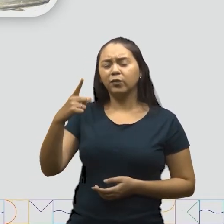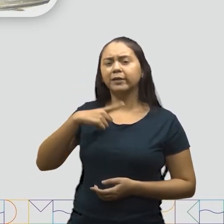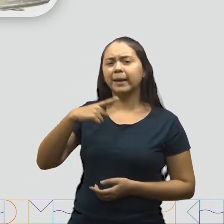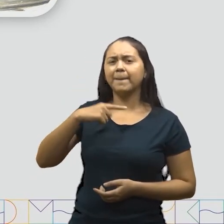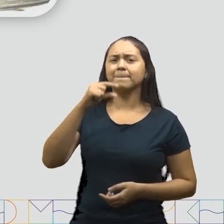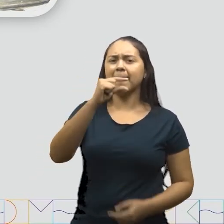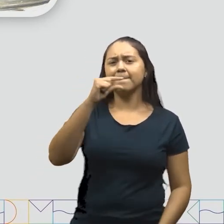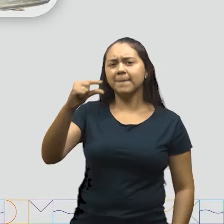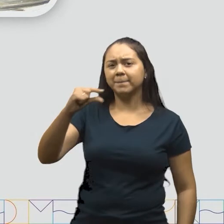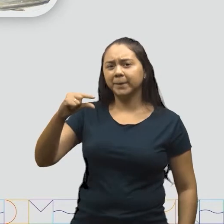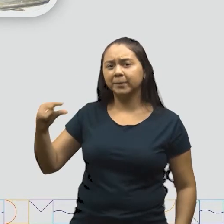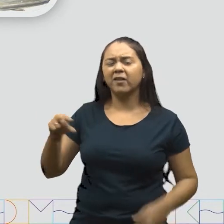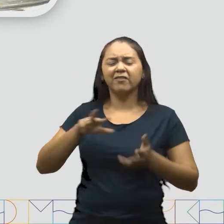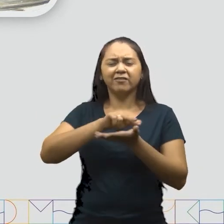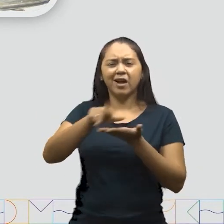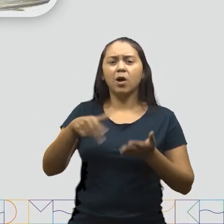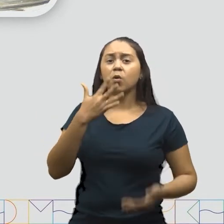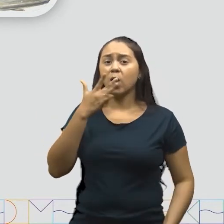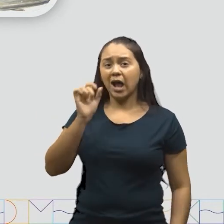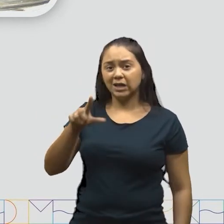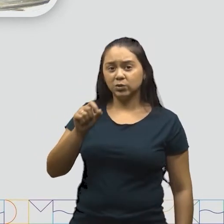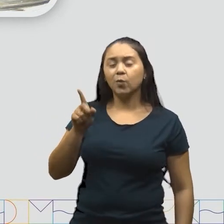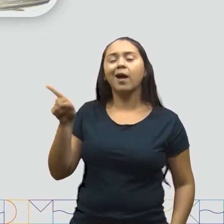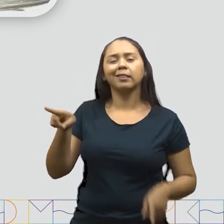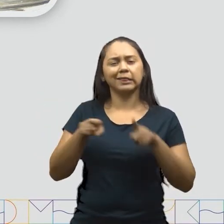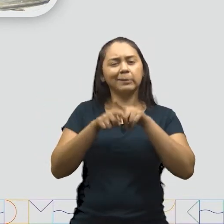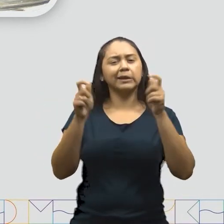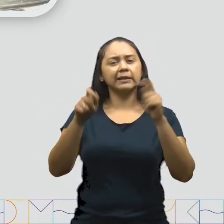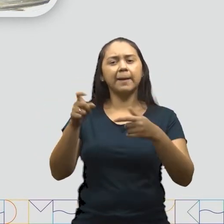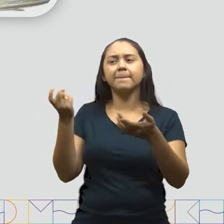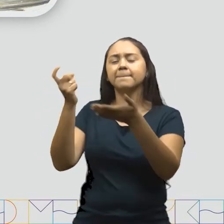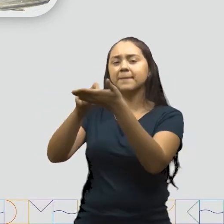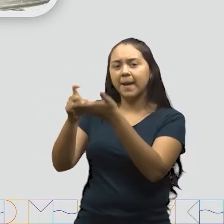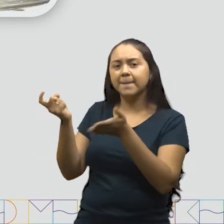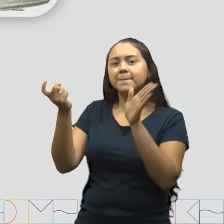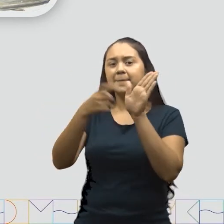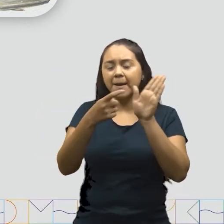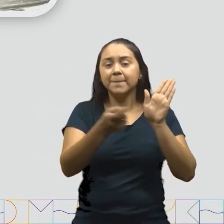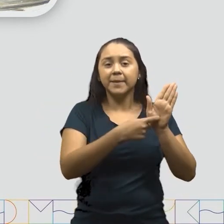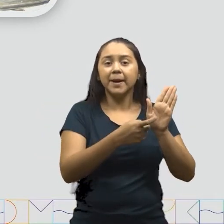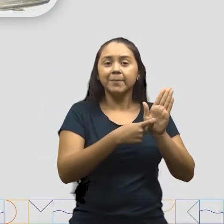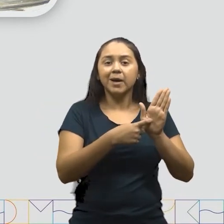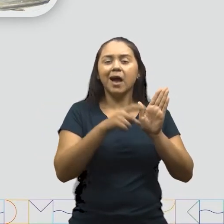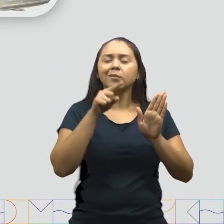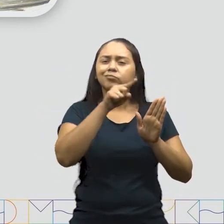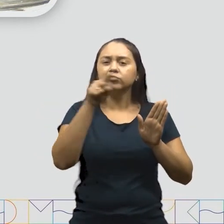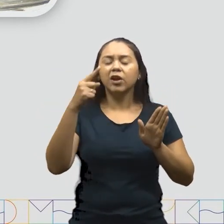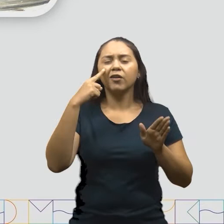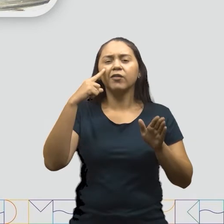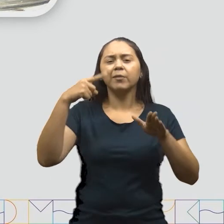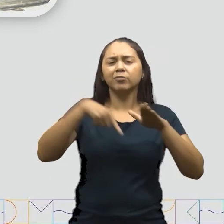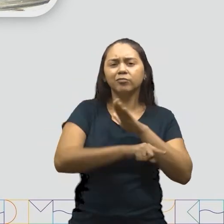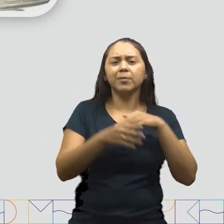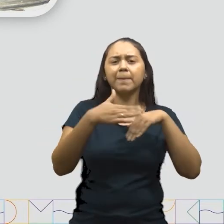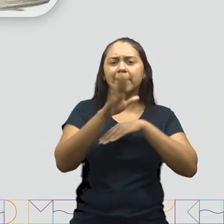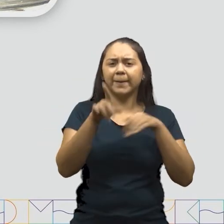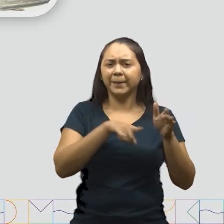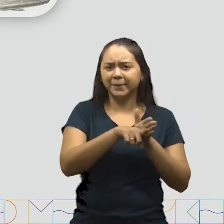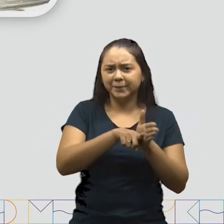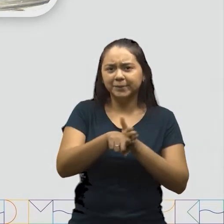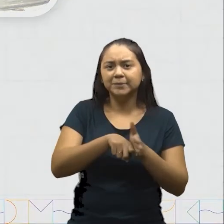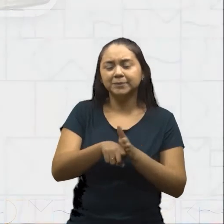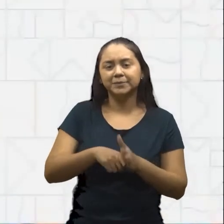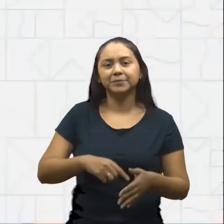que são links de outros verbetes. E assim, nós podemos aprofundar ainda mais a pesquisa e aprender cada vez